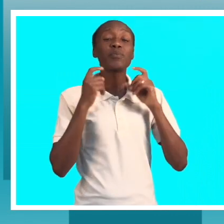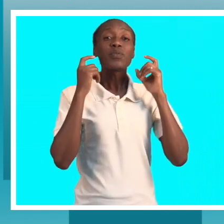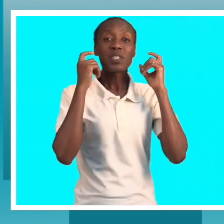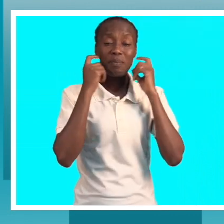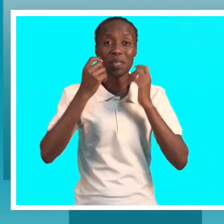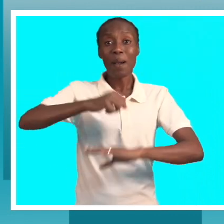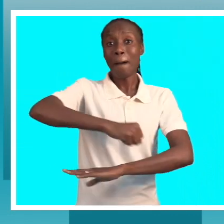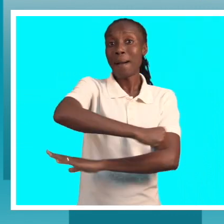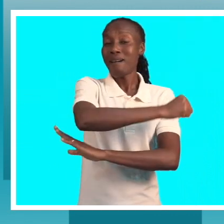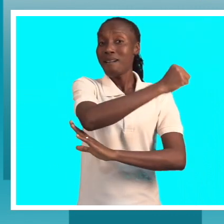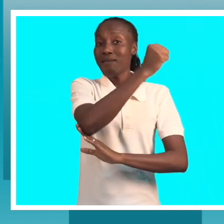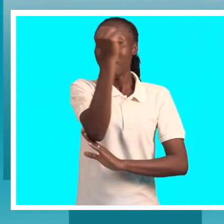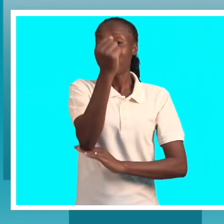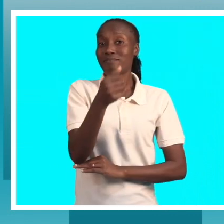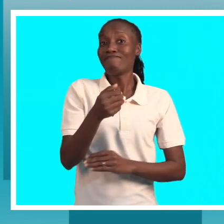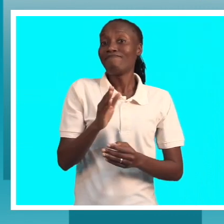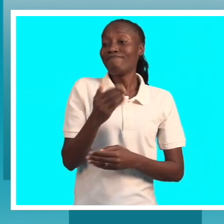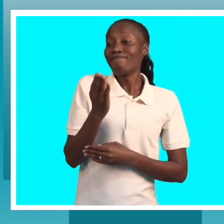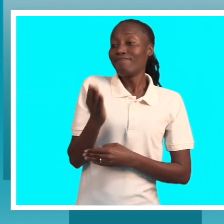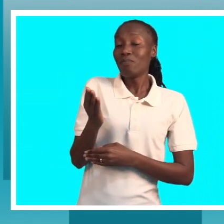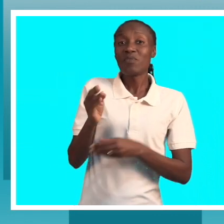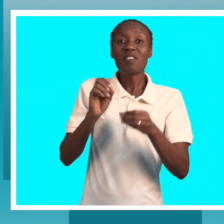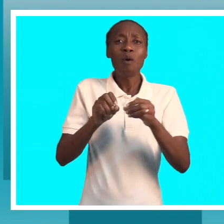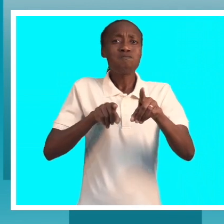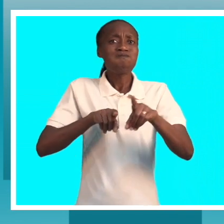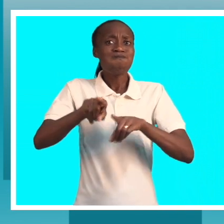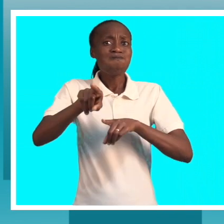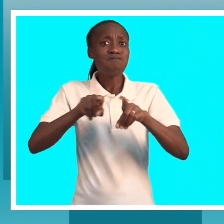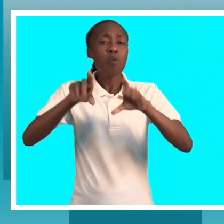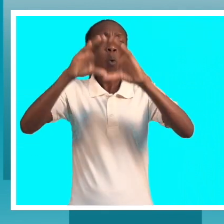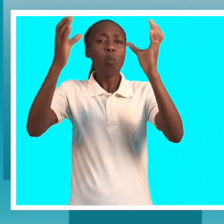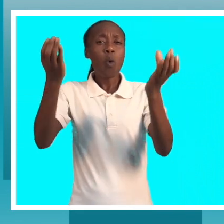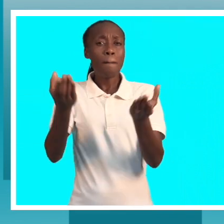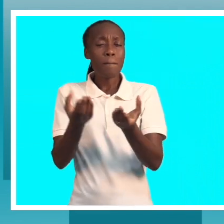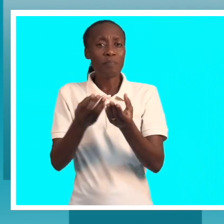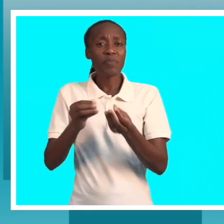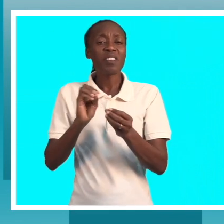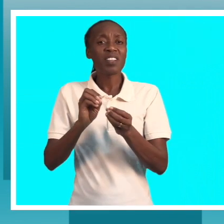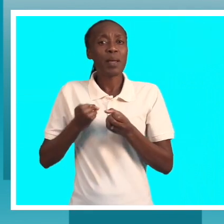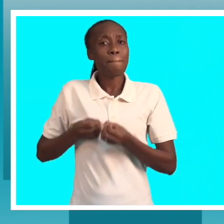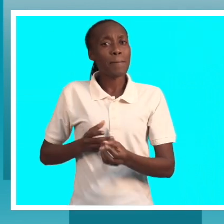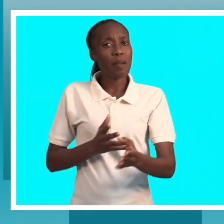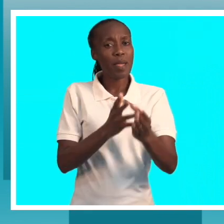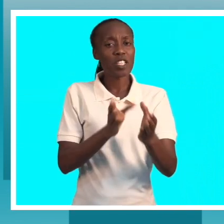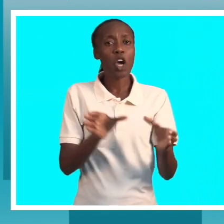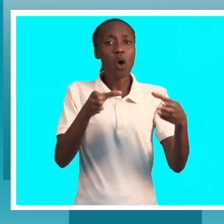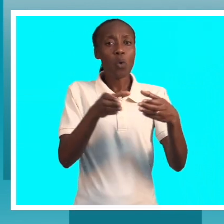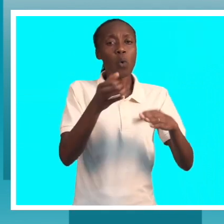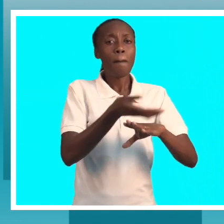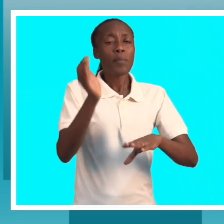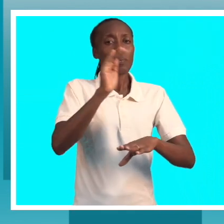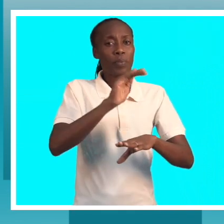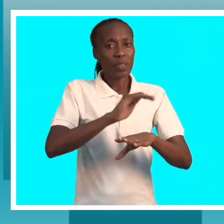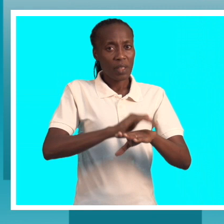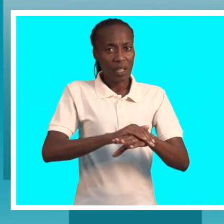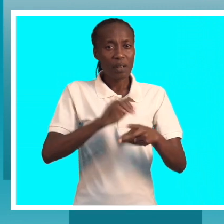equipa de Moçambique a ganhar uma equipa em um campeonato do mundo. Dar os parabéns